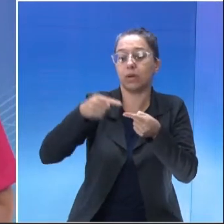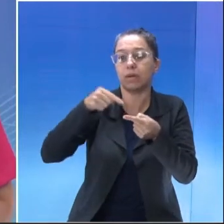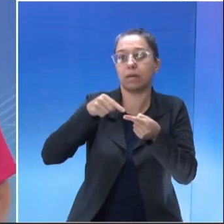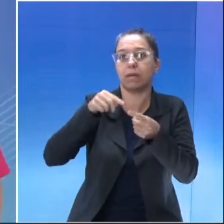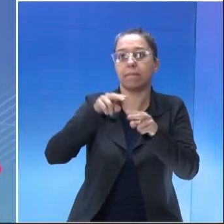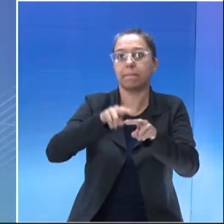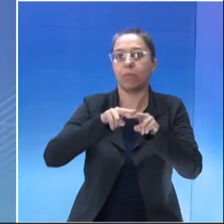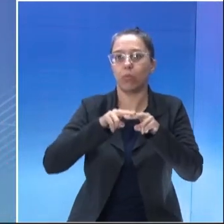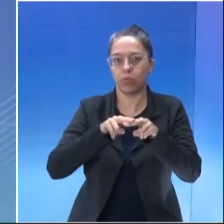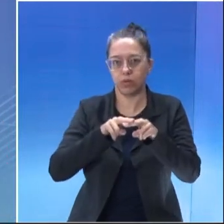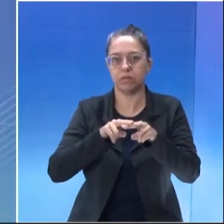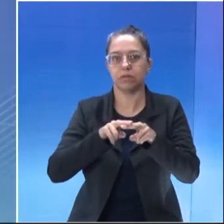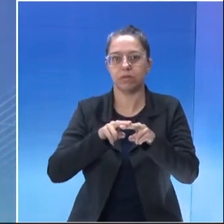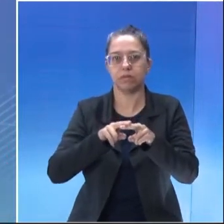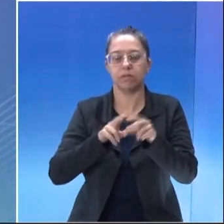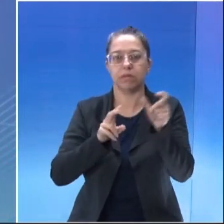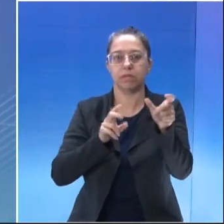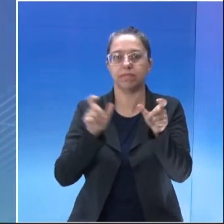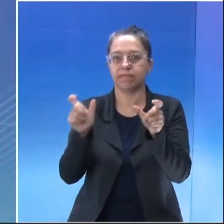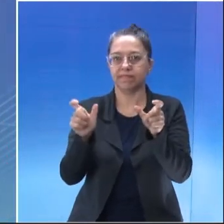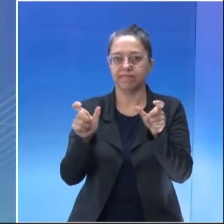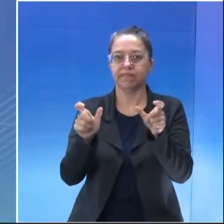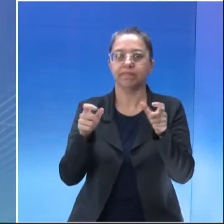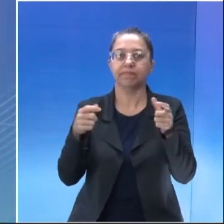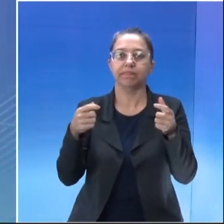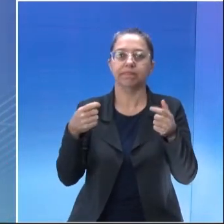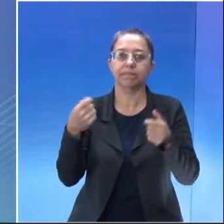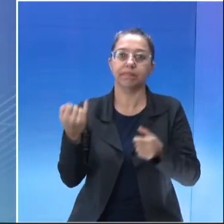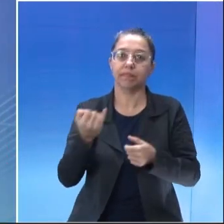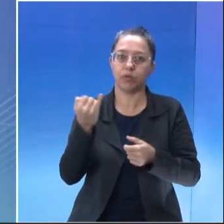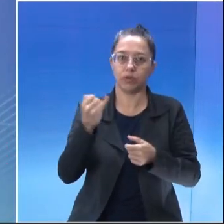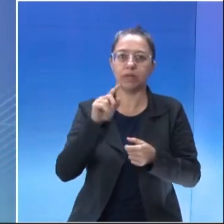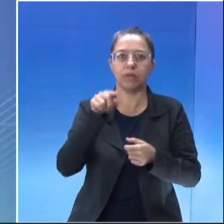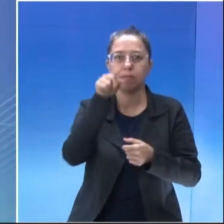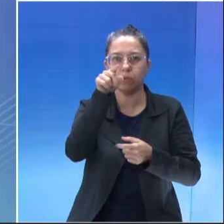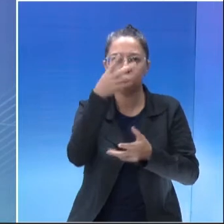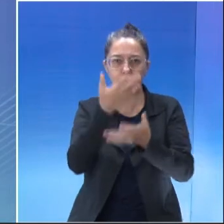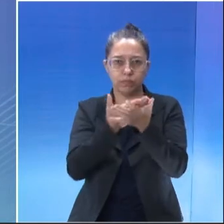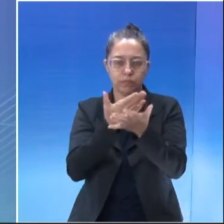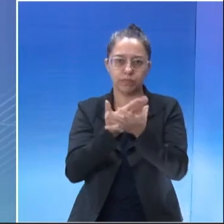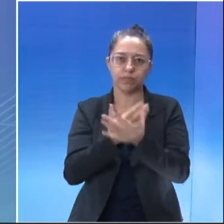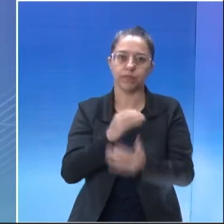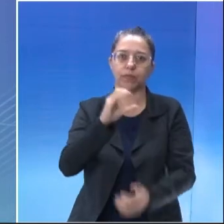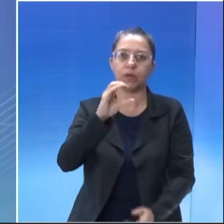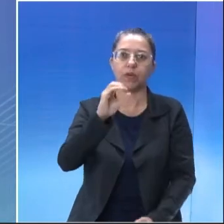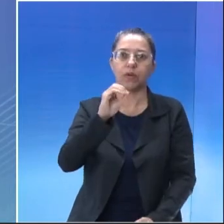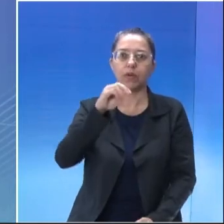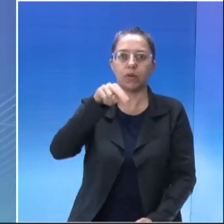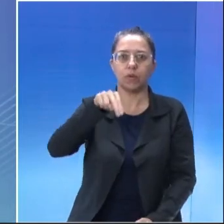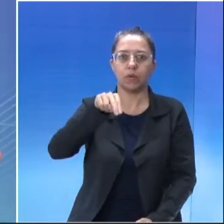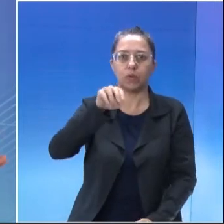lá os conectivos. Depois vocês dão uma olhadinha lá nos conectivos de